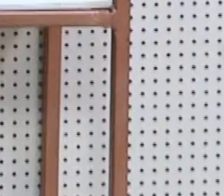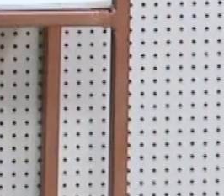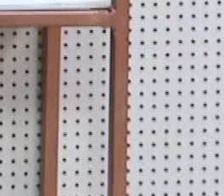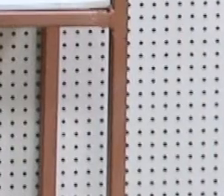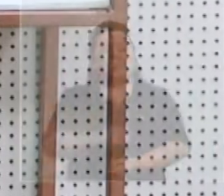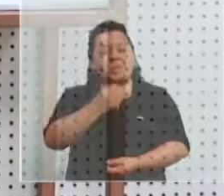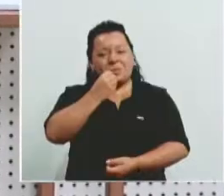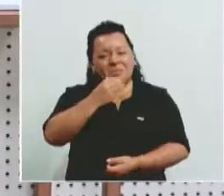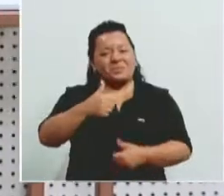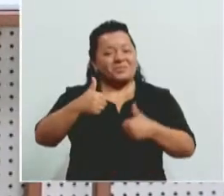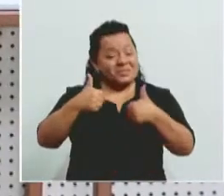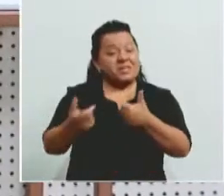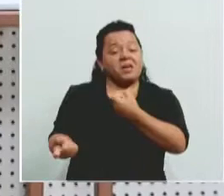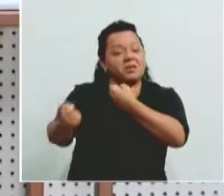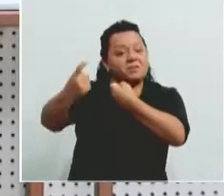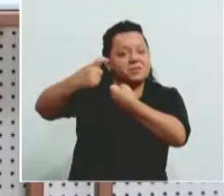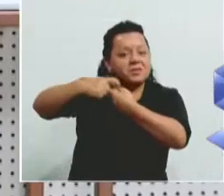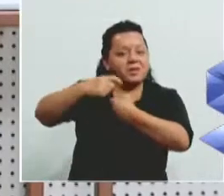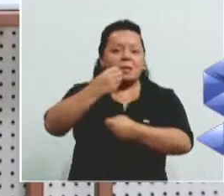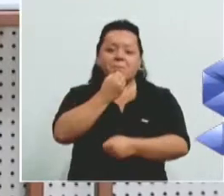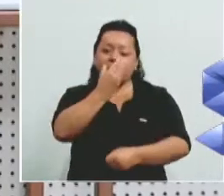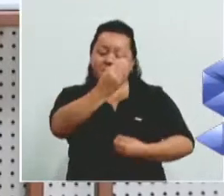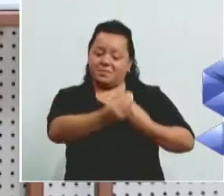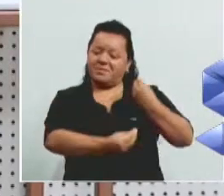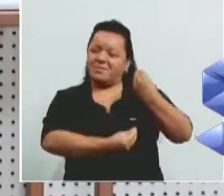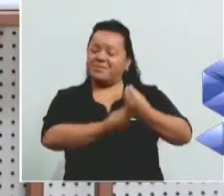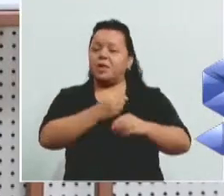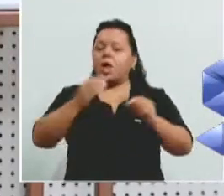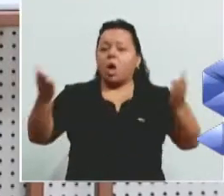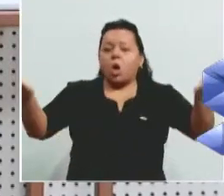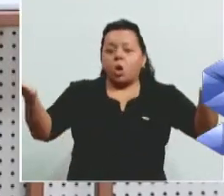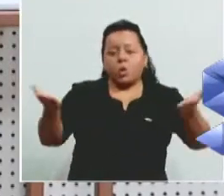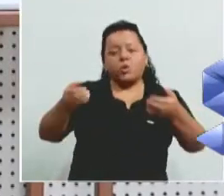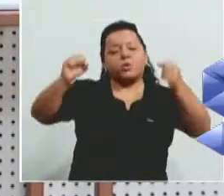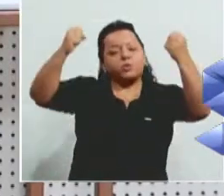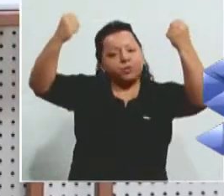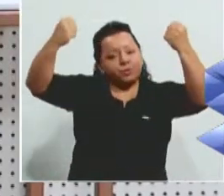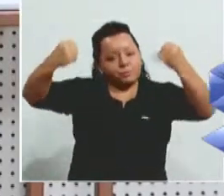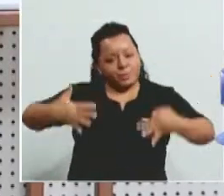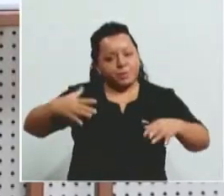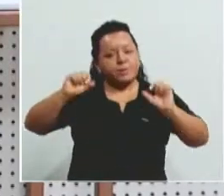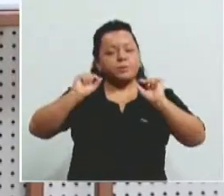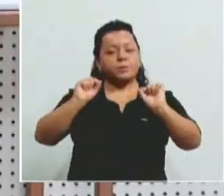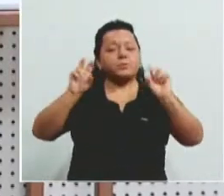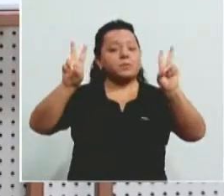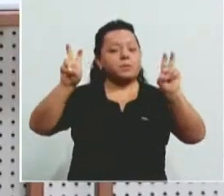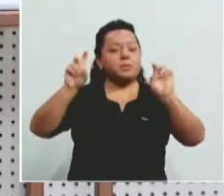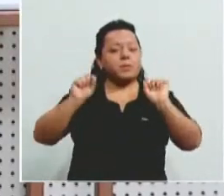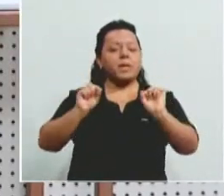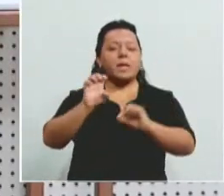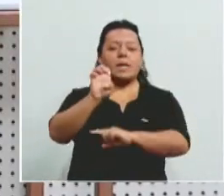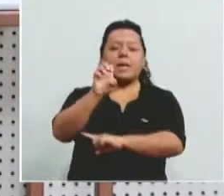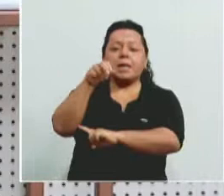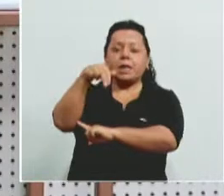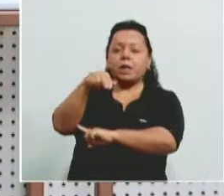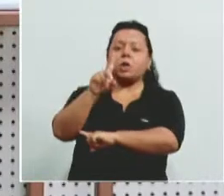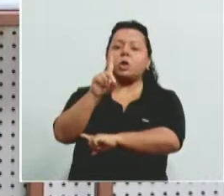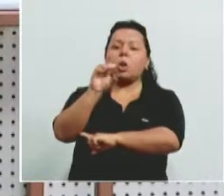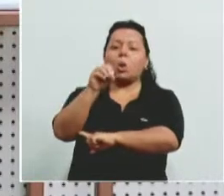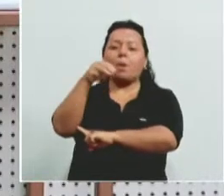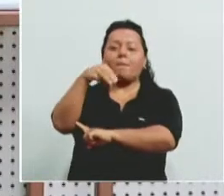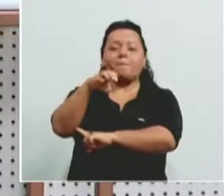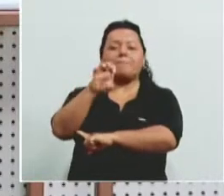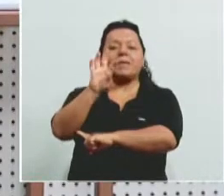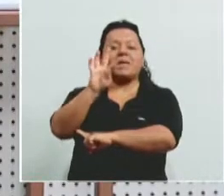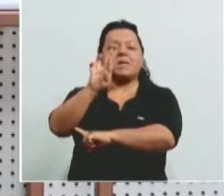Muito bem, já estamos de volta com o Viver Bem, hoje falando sobre endometriose, a doença que ganhou mais notoriedade a partir aí